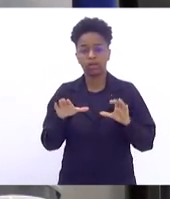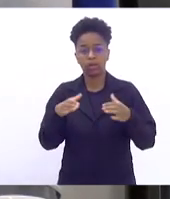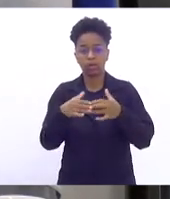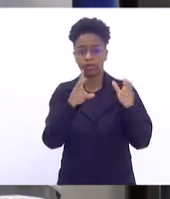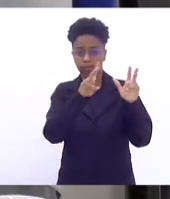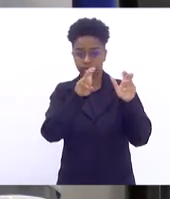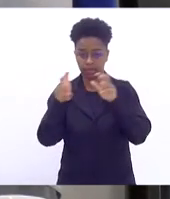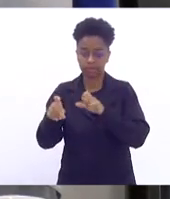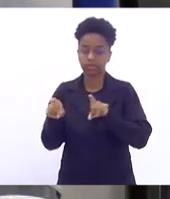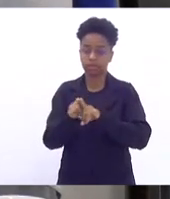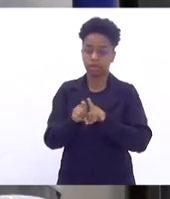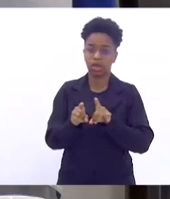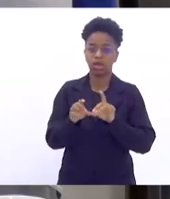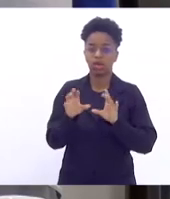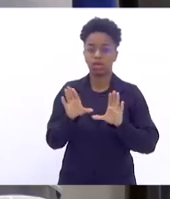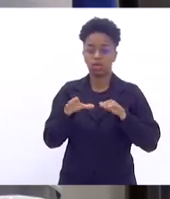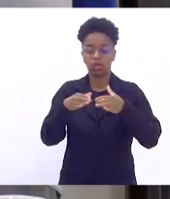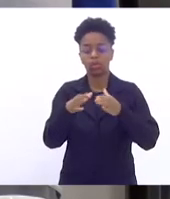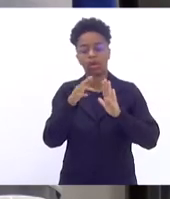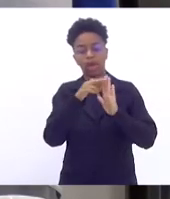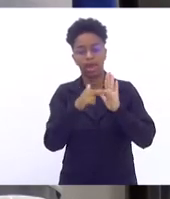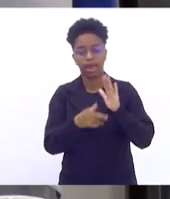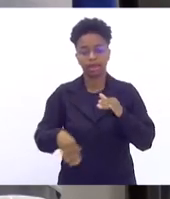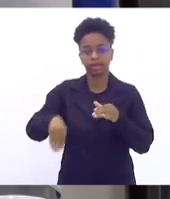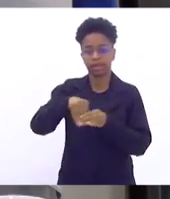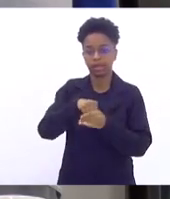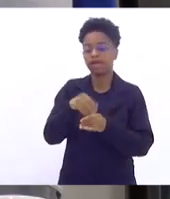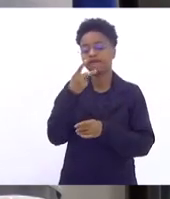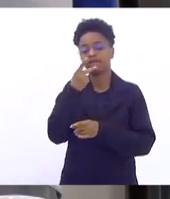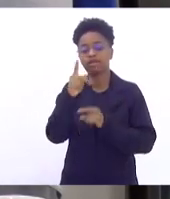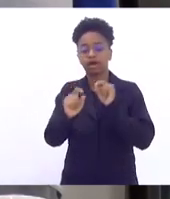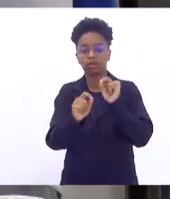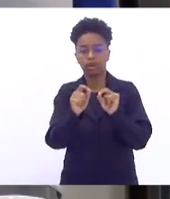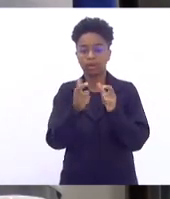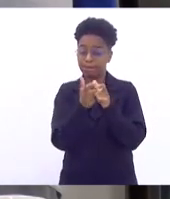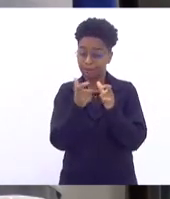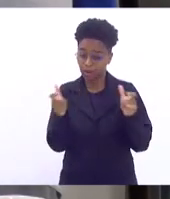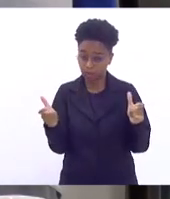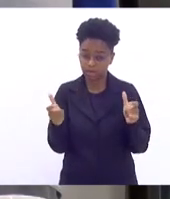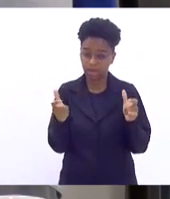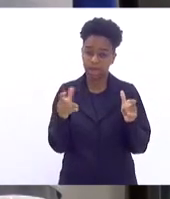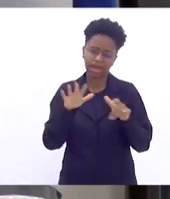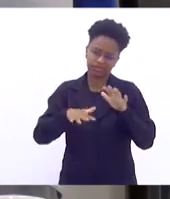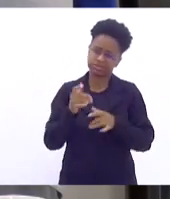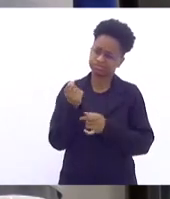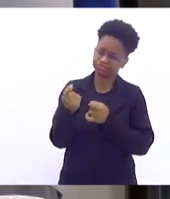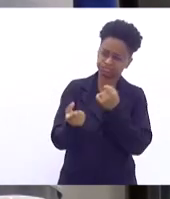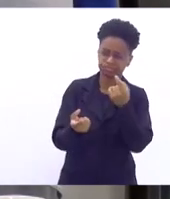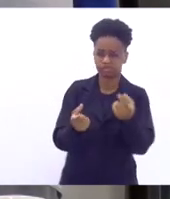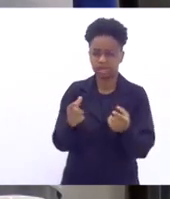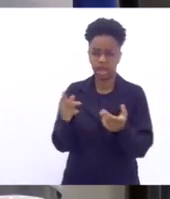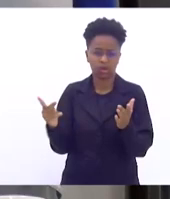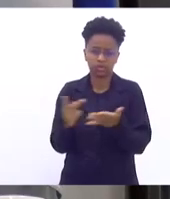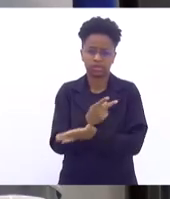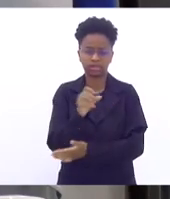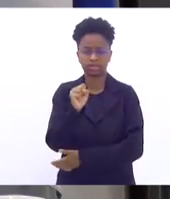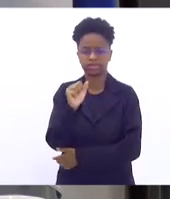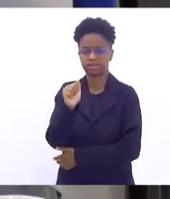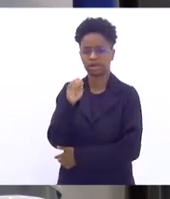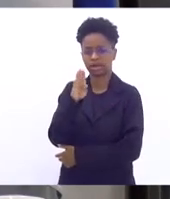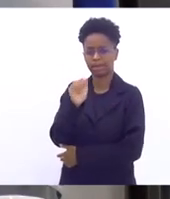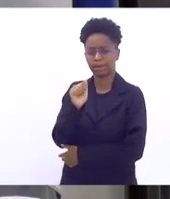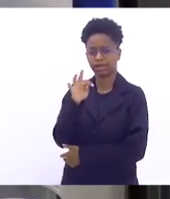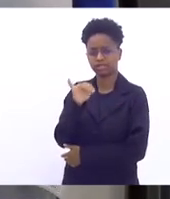comissão de normas internas que fala na maioria dos casos salvo quando é uma excepcionalidade de uma Sabatina para algum